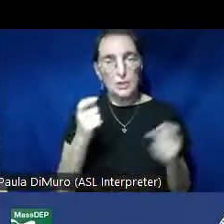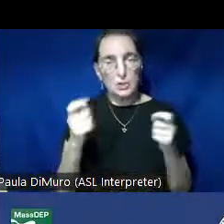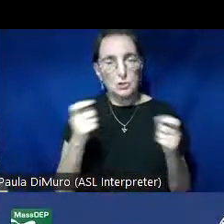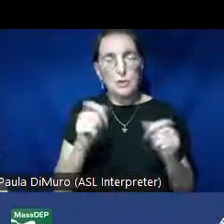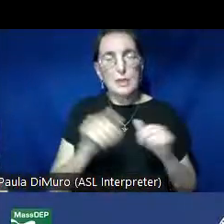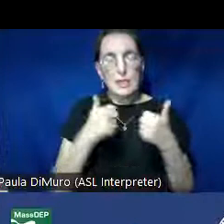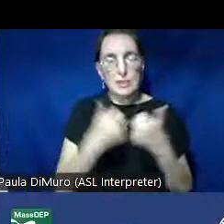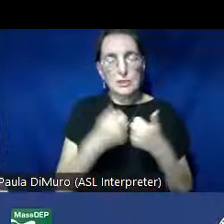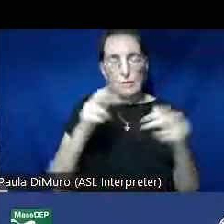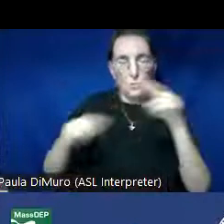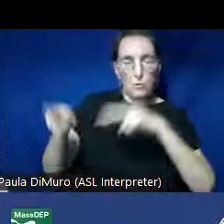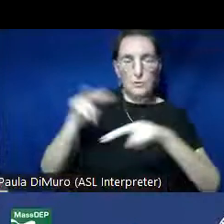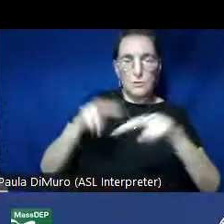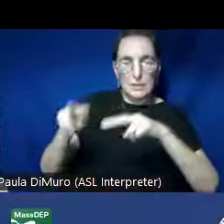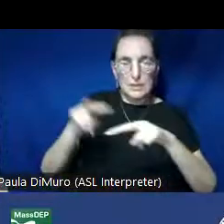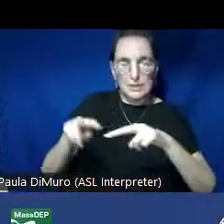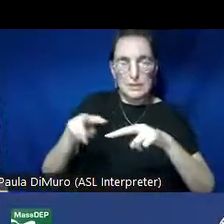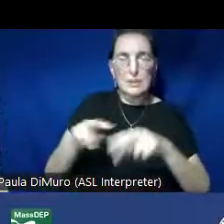Ambiental, que